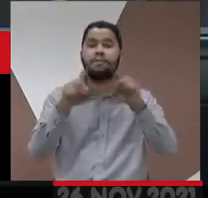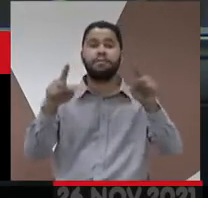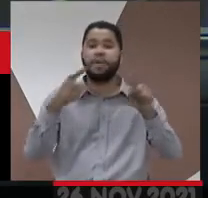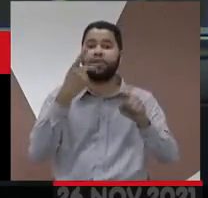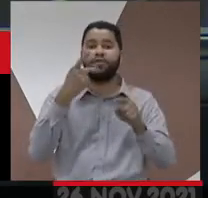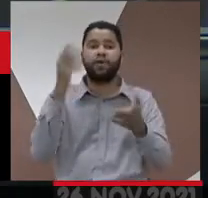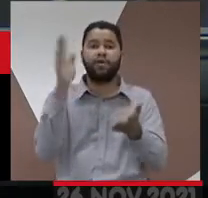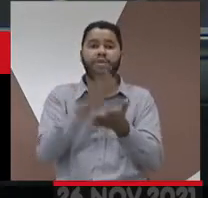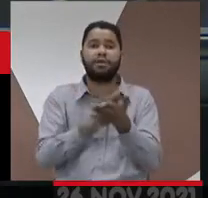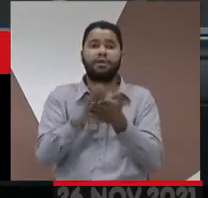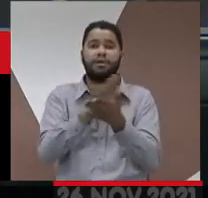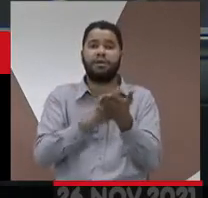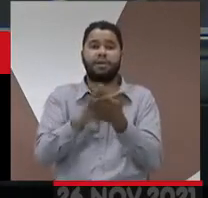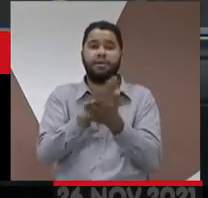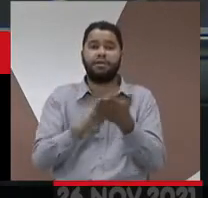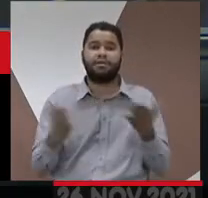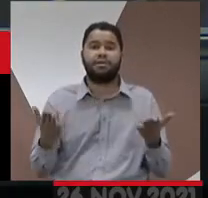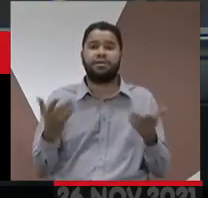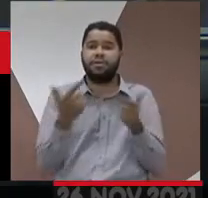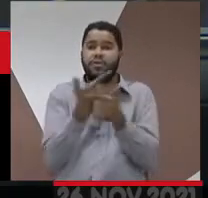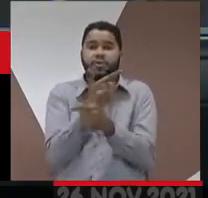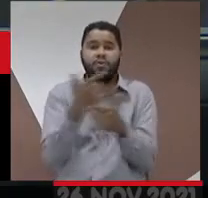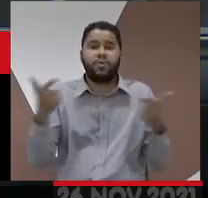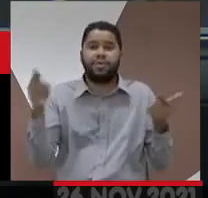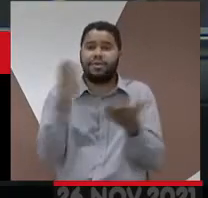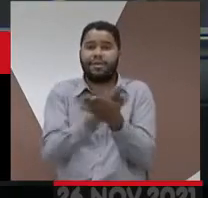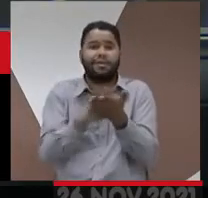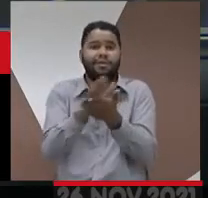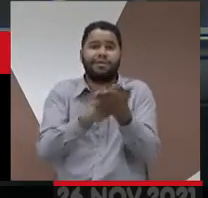nada. Não tem nada.